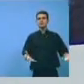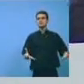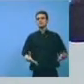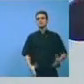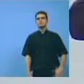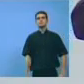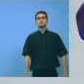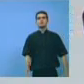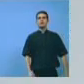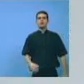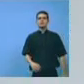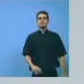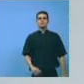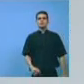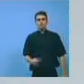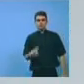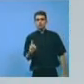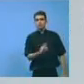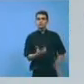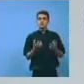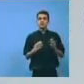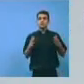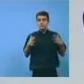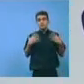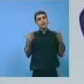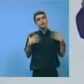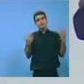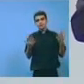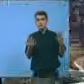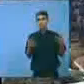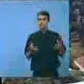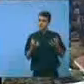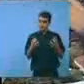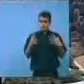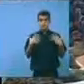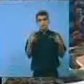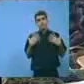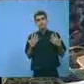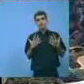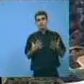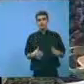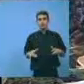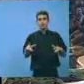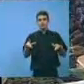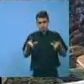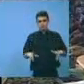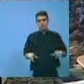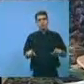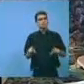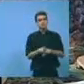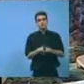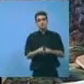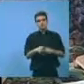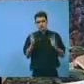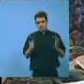Para a gente chegar à alegria que nós queremos, que nós começamos o dia de hoje na alegria e queremos terminá-lo na alegria, e a